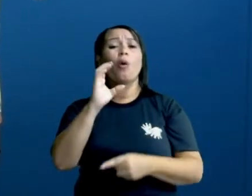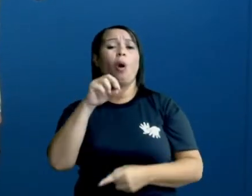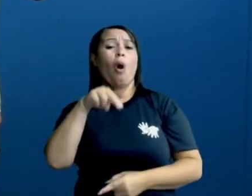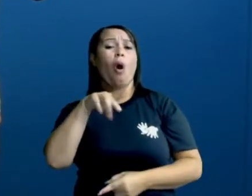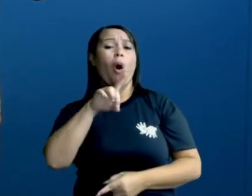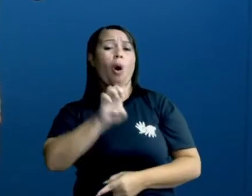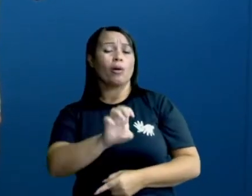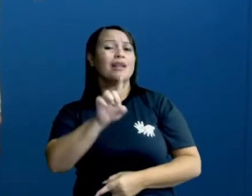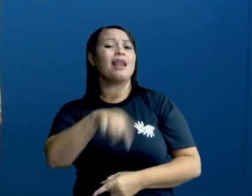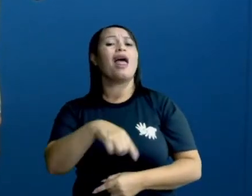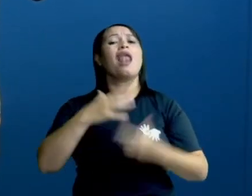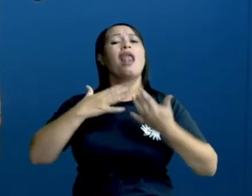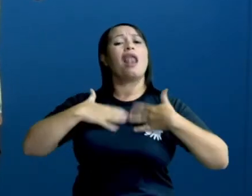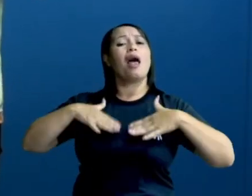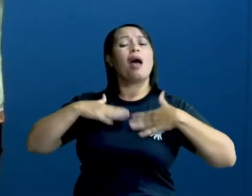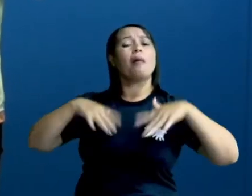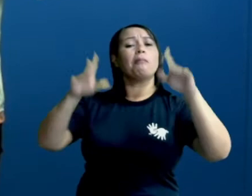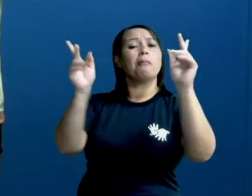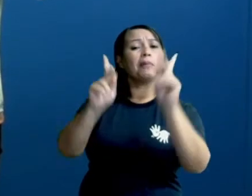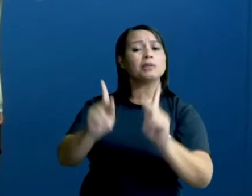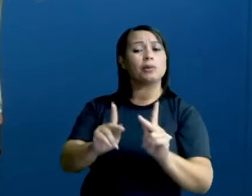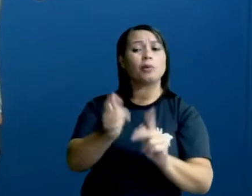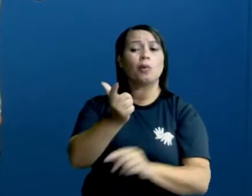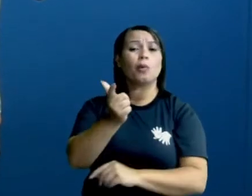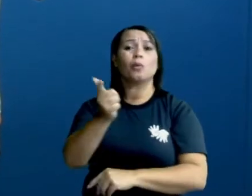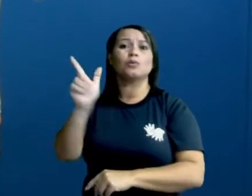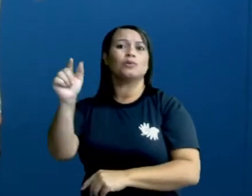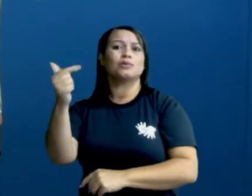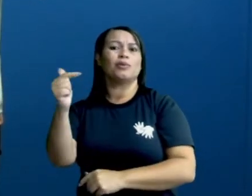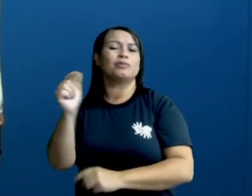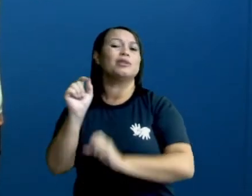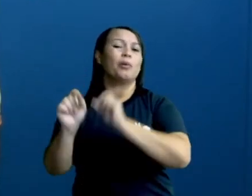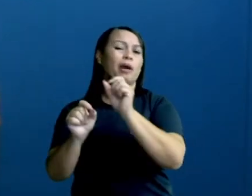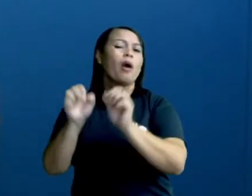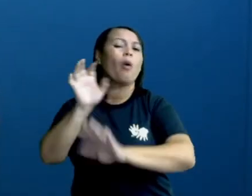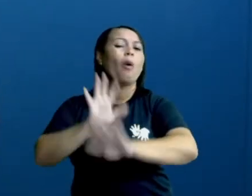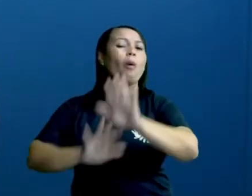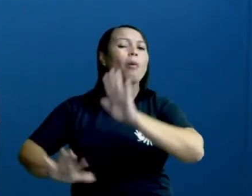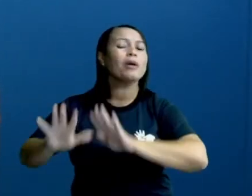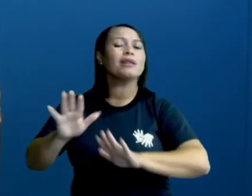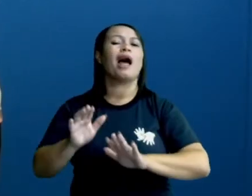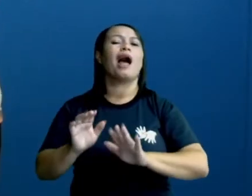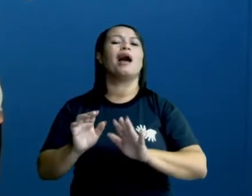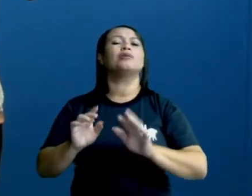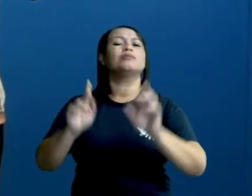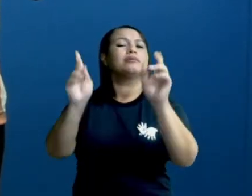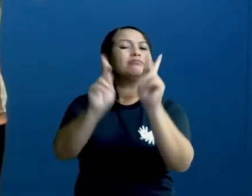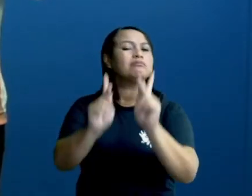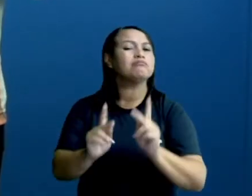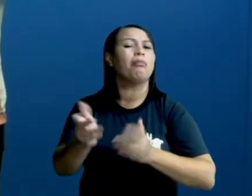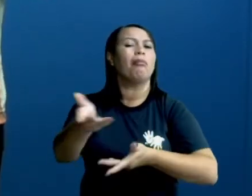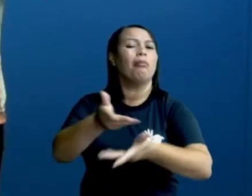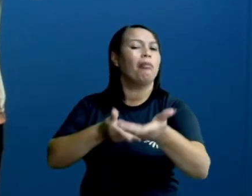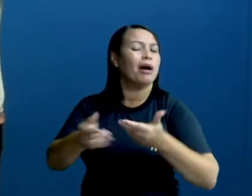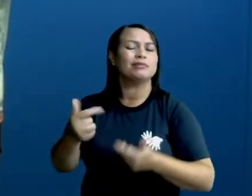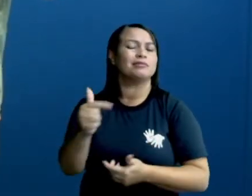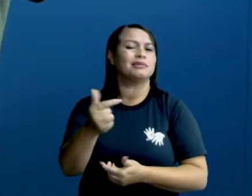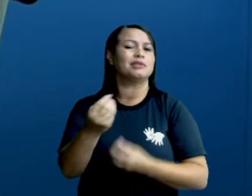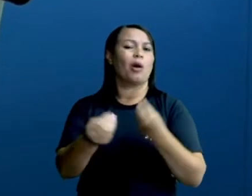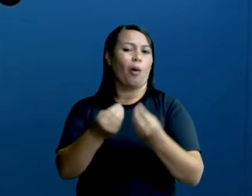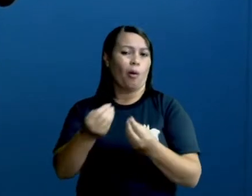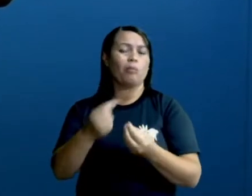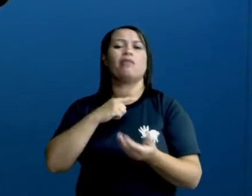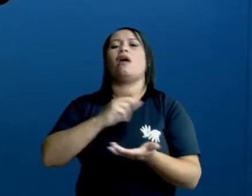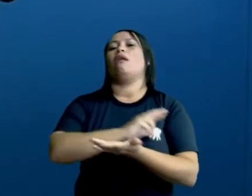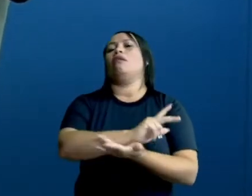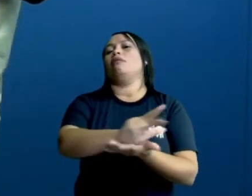que vão suceder ele no poder não tinha esse cuidado de apaziguar a situação ali, né? Então, são